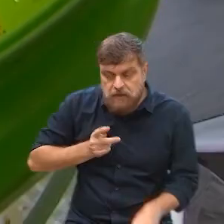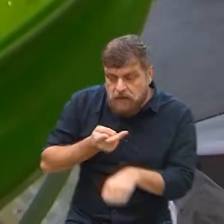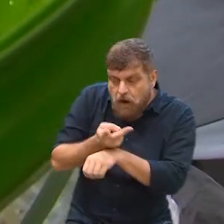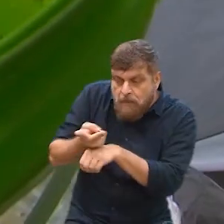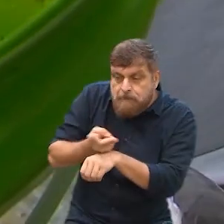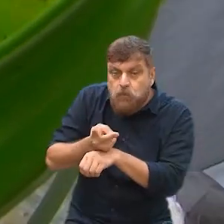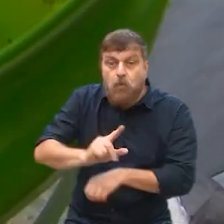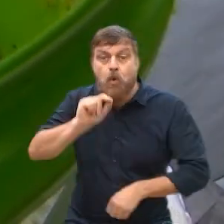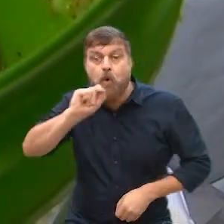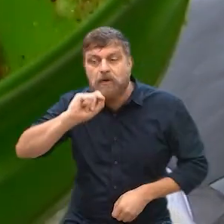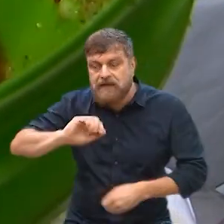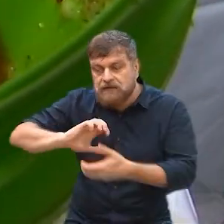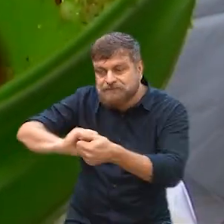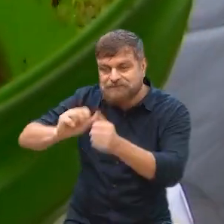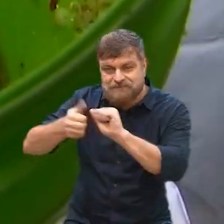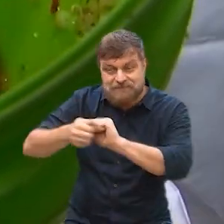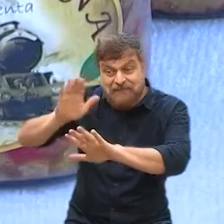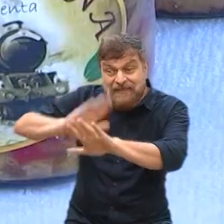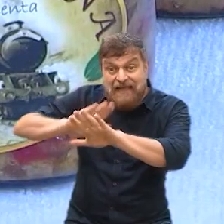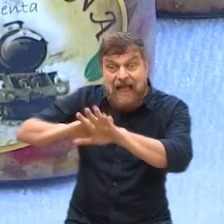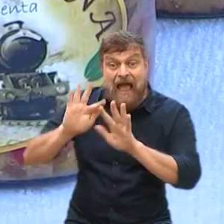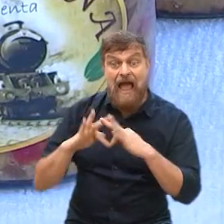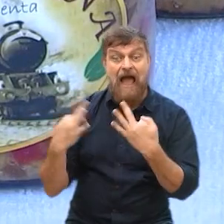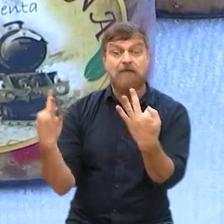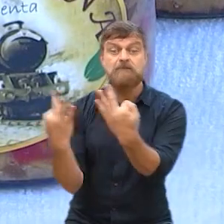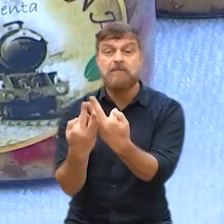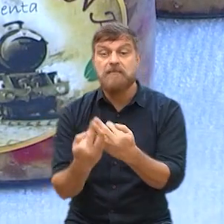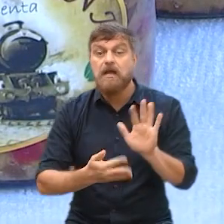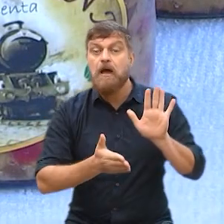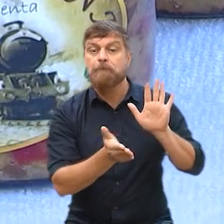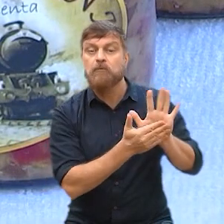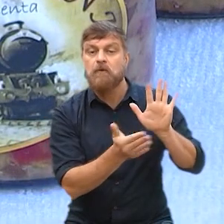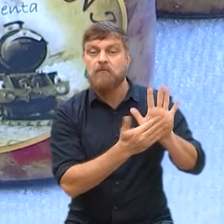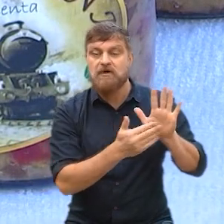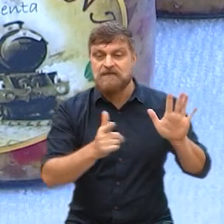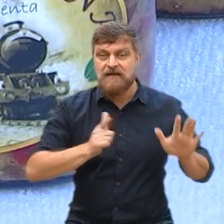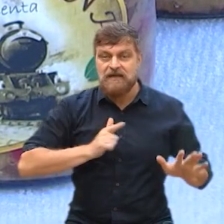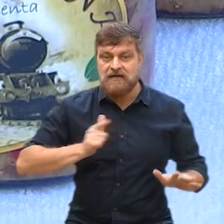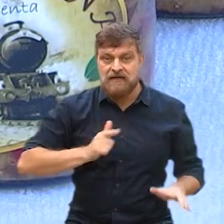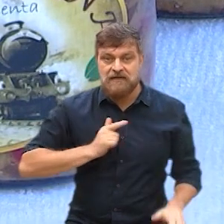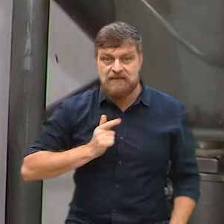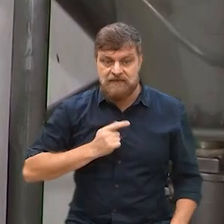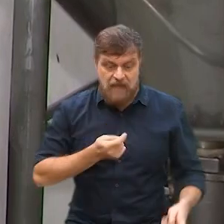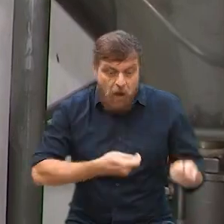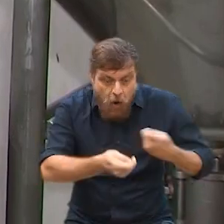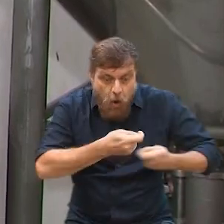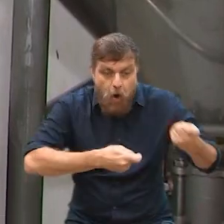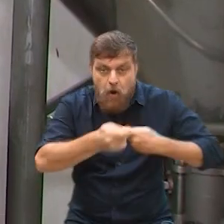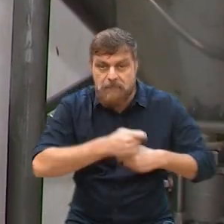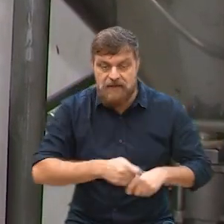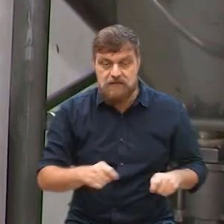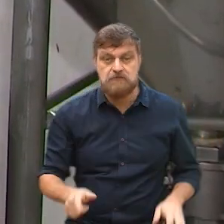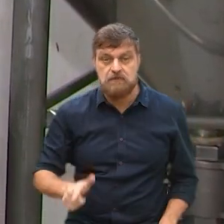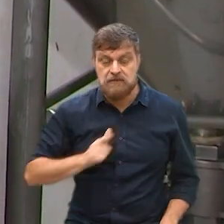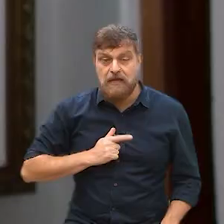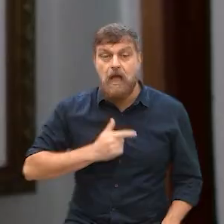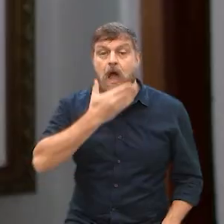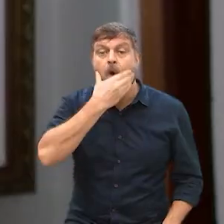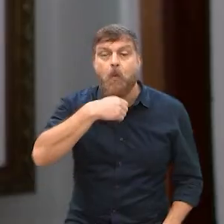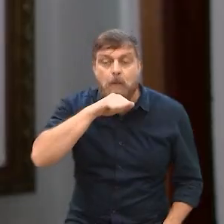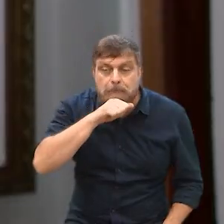na produção artesanal em família uma proposta de ter o seu próprio negócio. Pai, mãe e